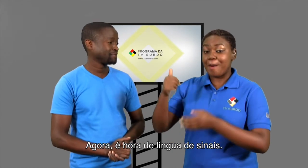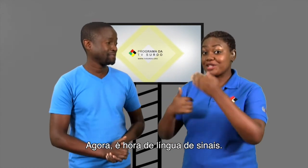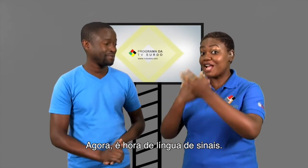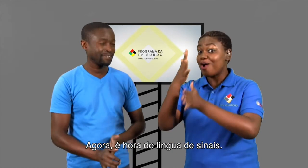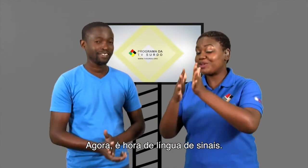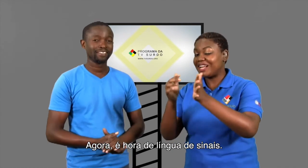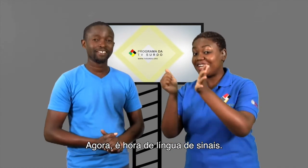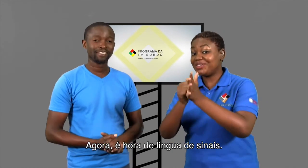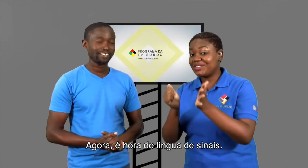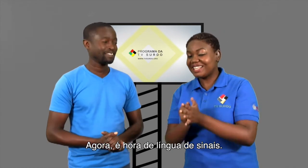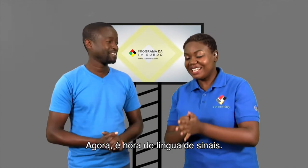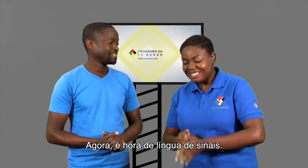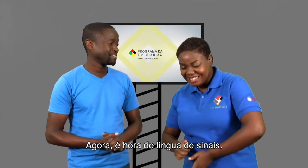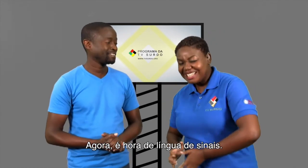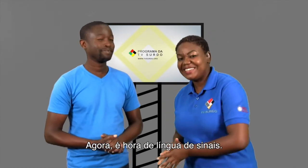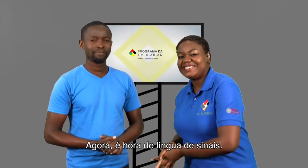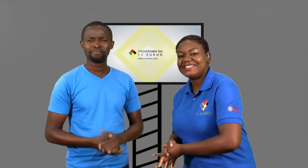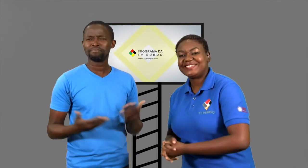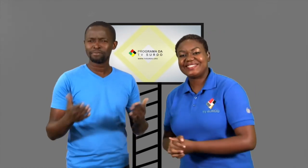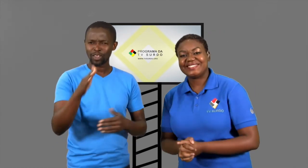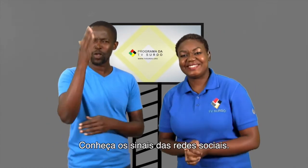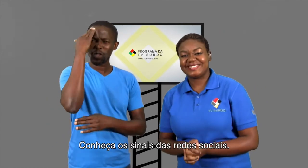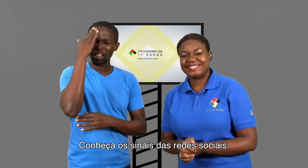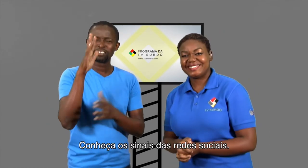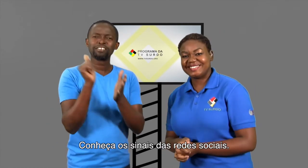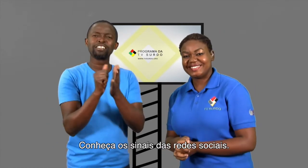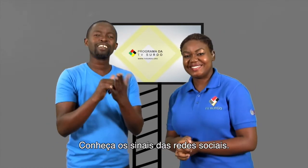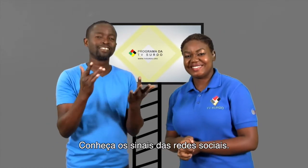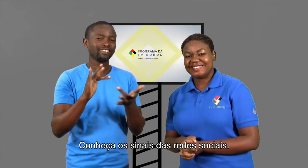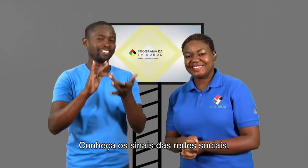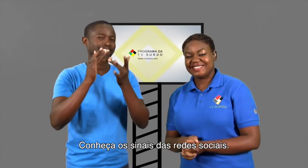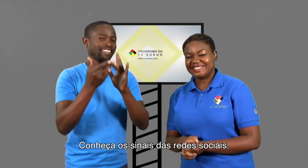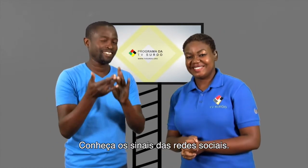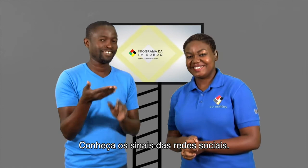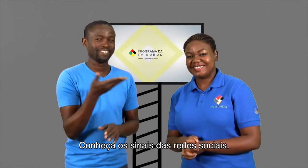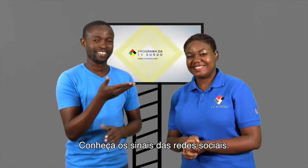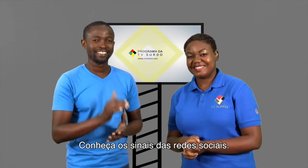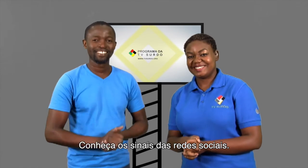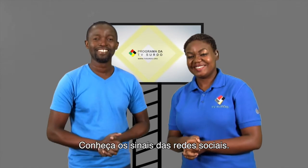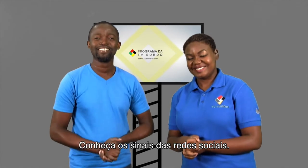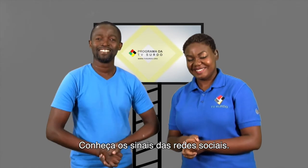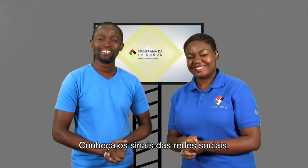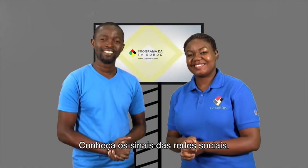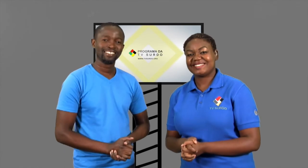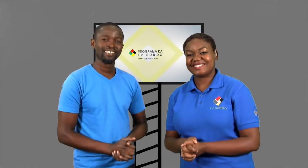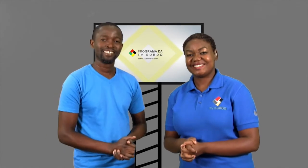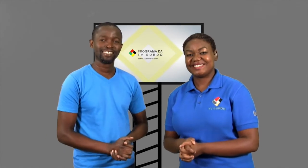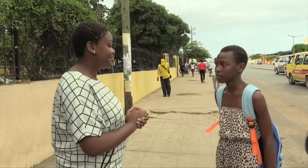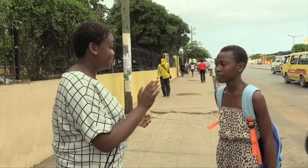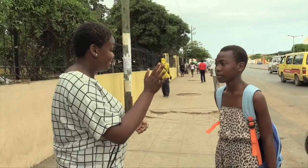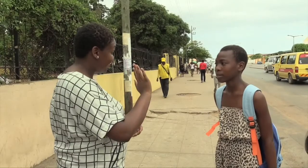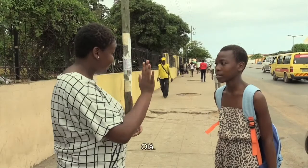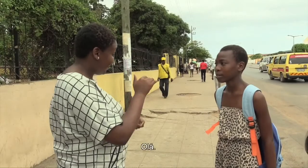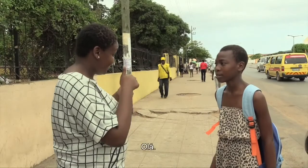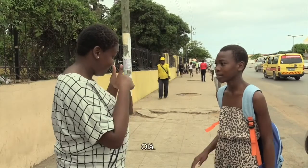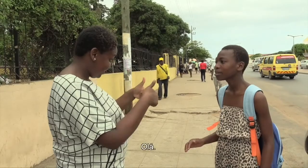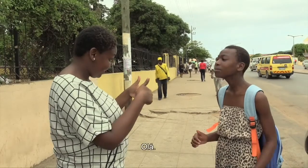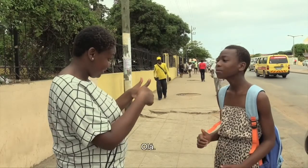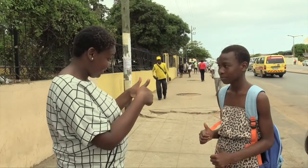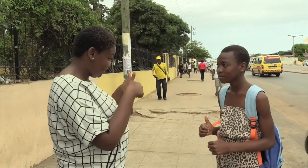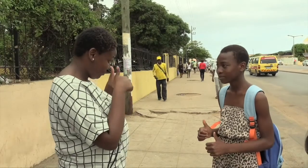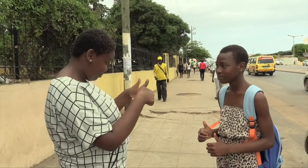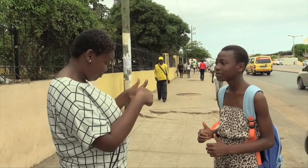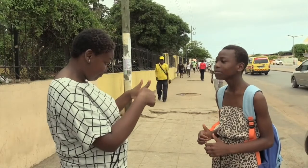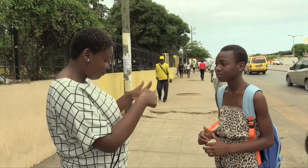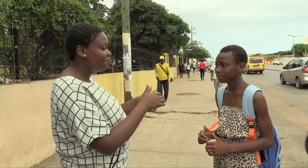Agora é hora de língua de sinais. Conheça os sinais das redes sociais. Olá!